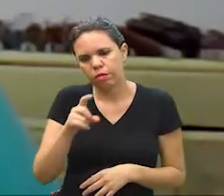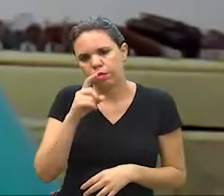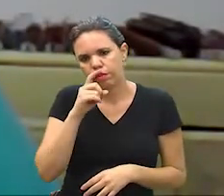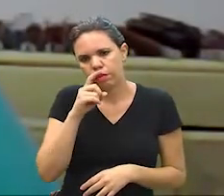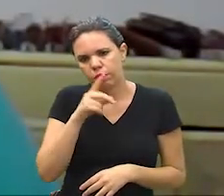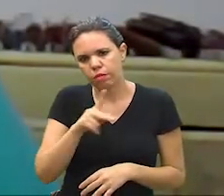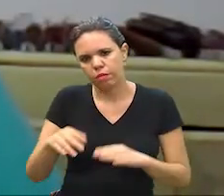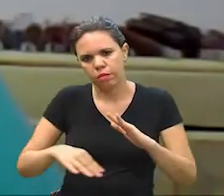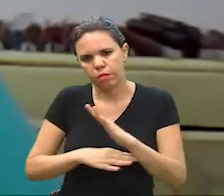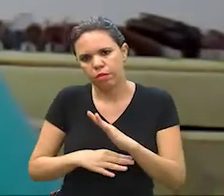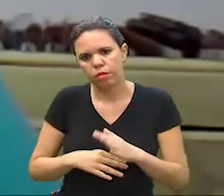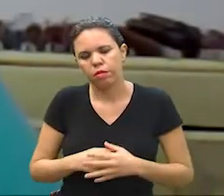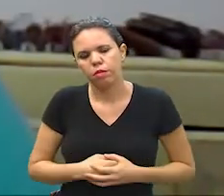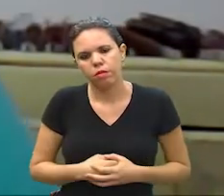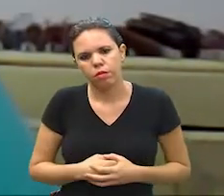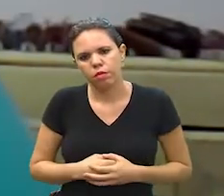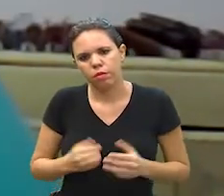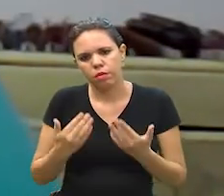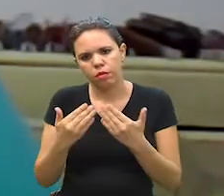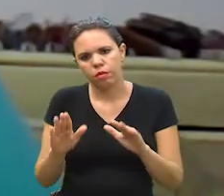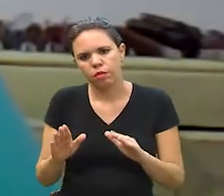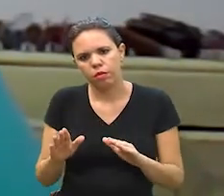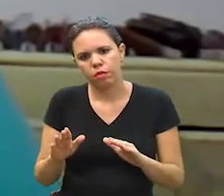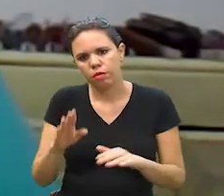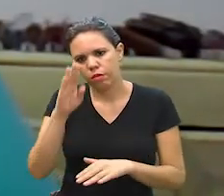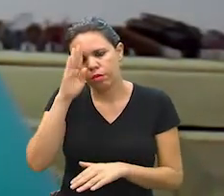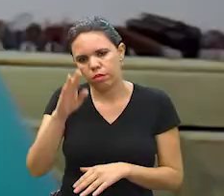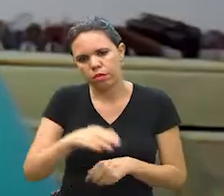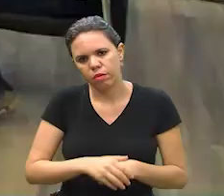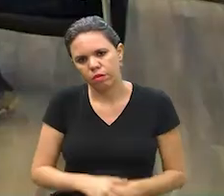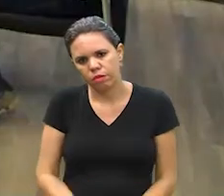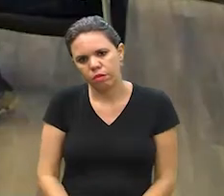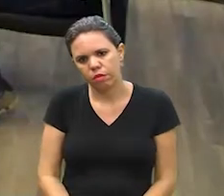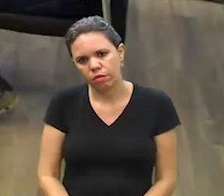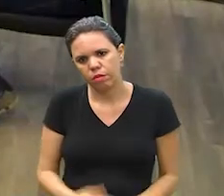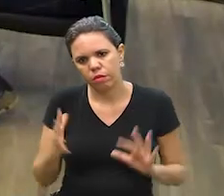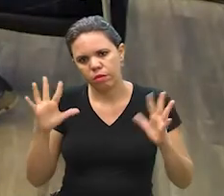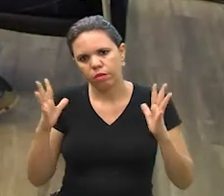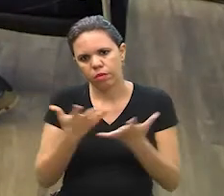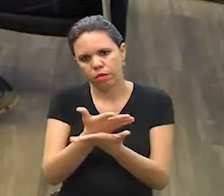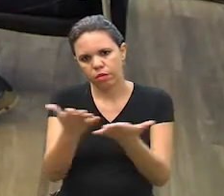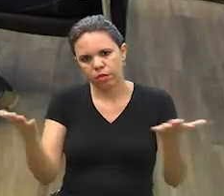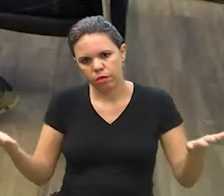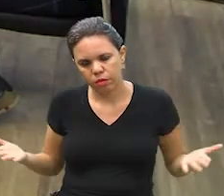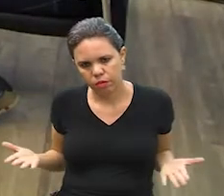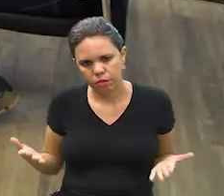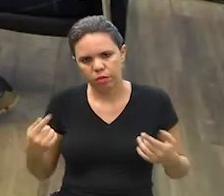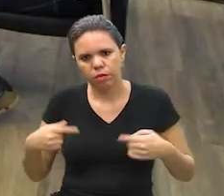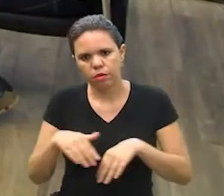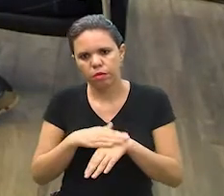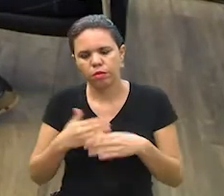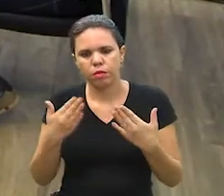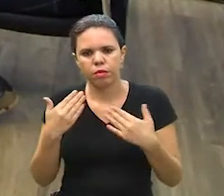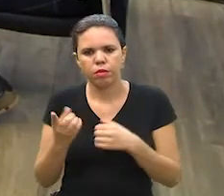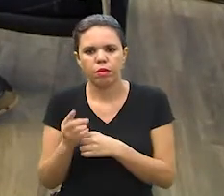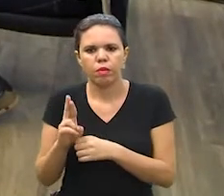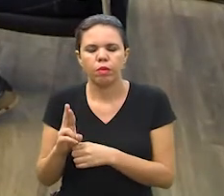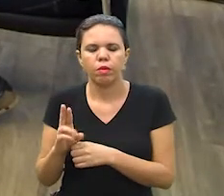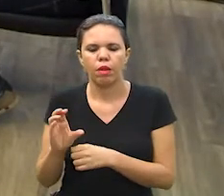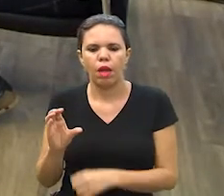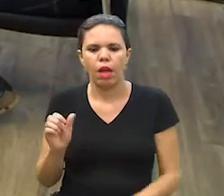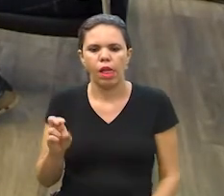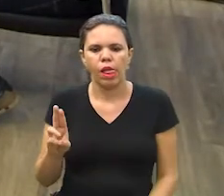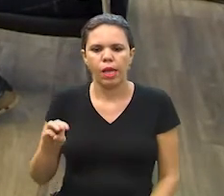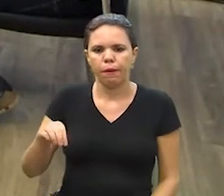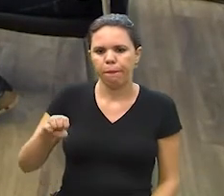preside a nossa casa, com essa abertura e com esse protagonismo. Parabéns a todos vocês pelo debate e também a Carmen Cecília de